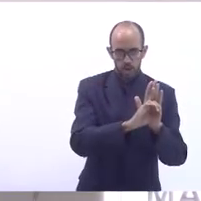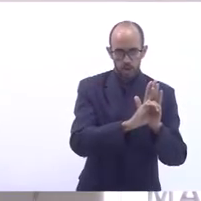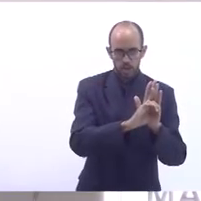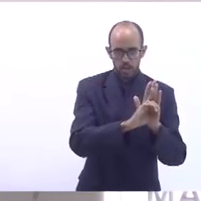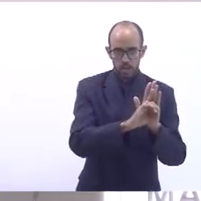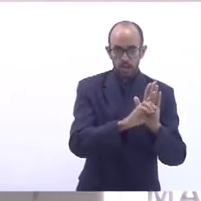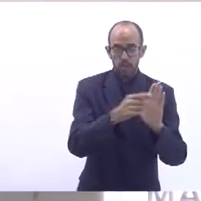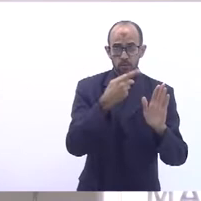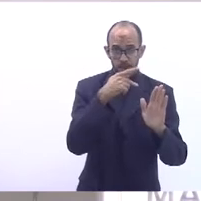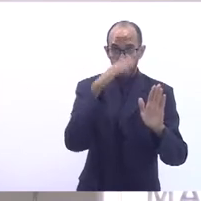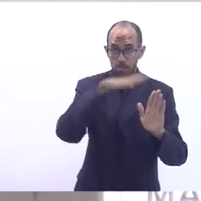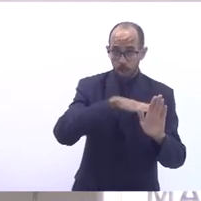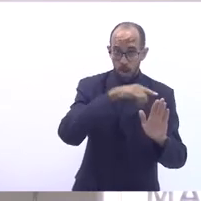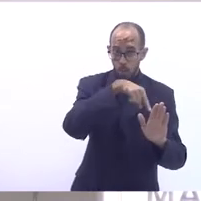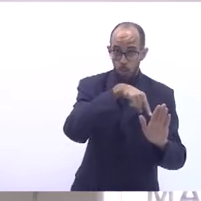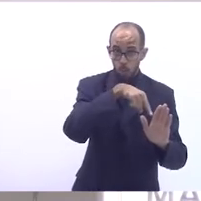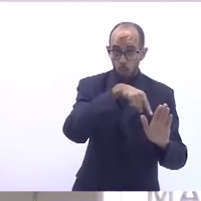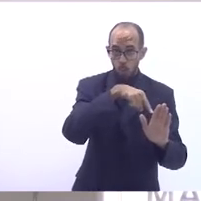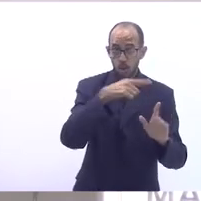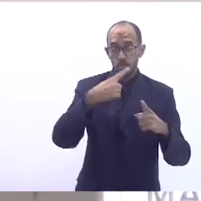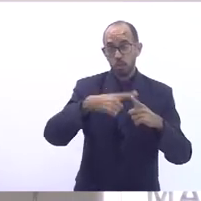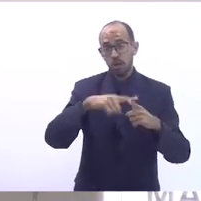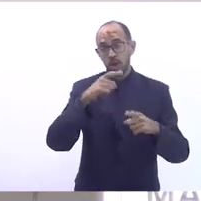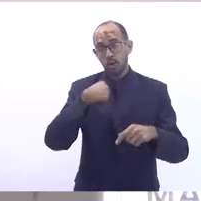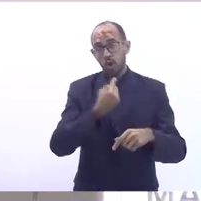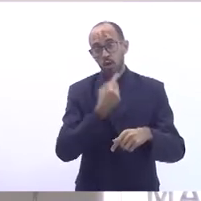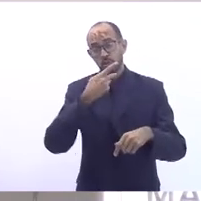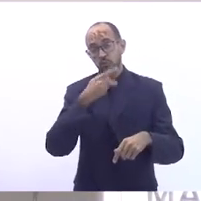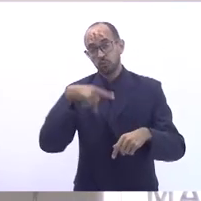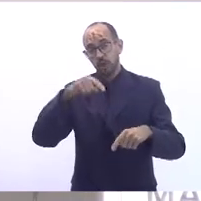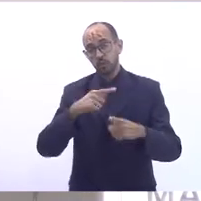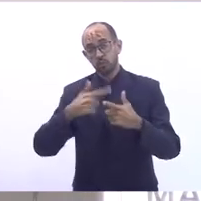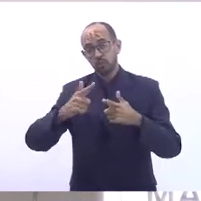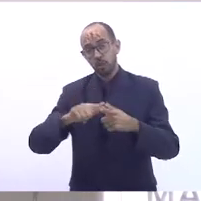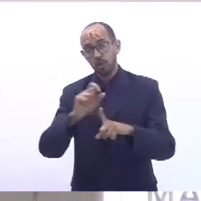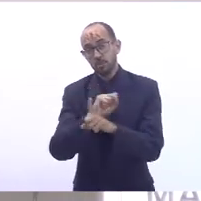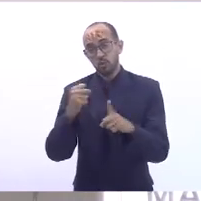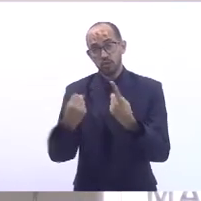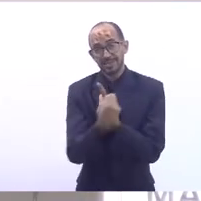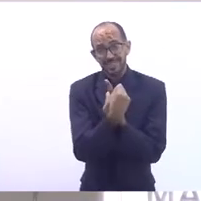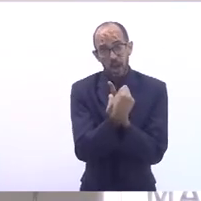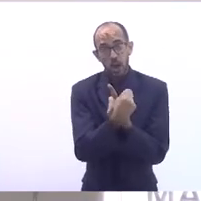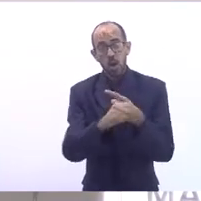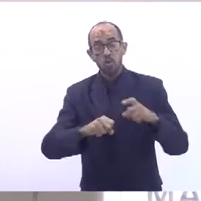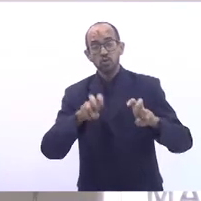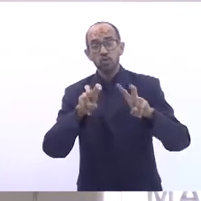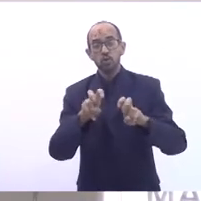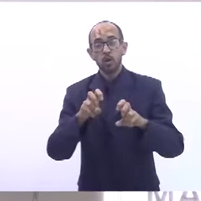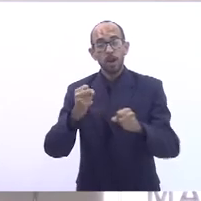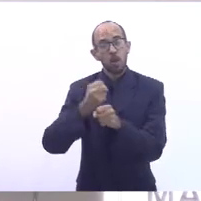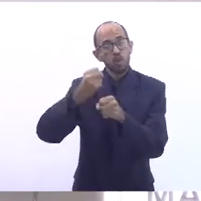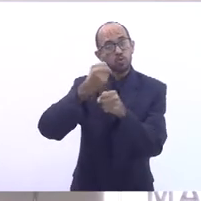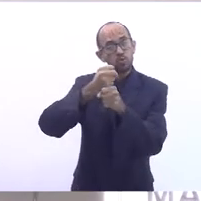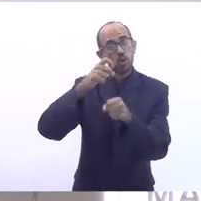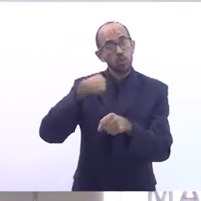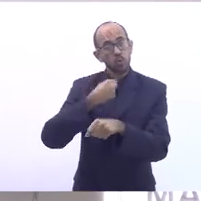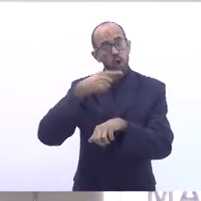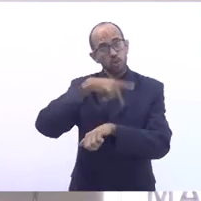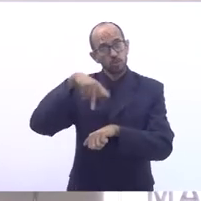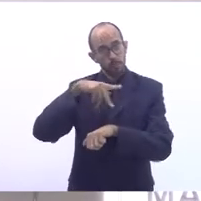droga como algo maléfico é porque a gente está falando de uma questão social pertinente sobre a construção do nosso país